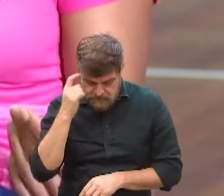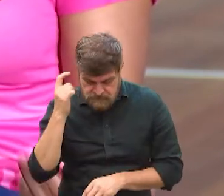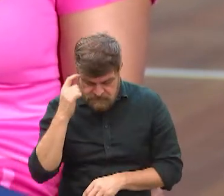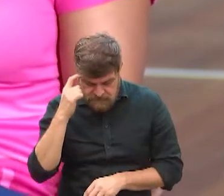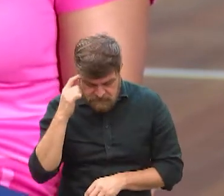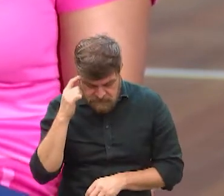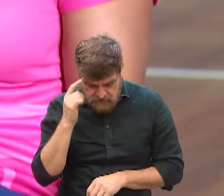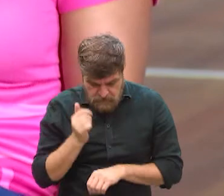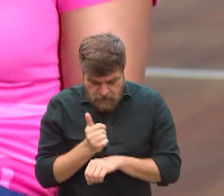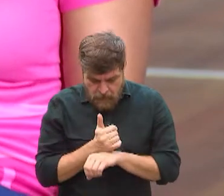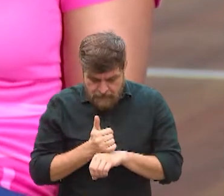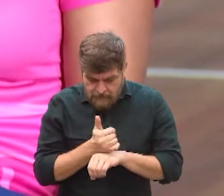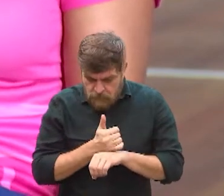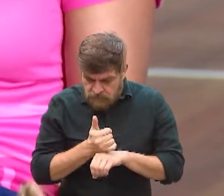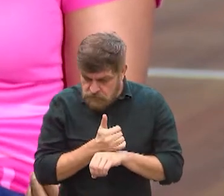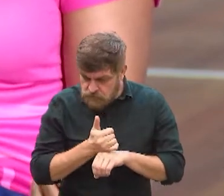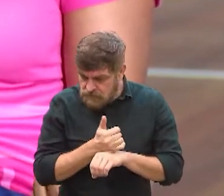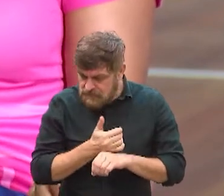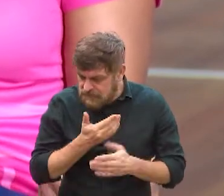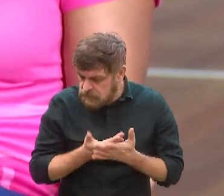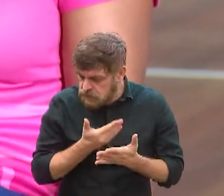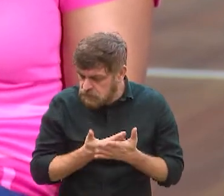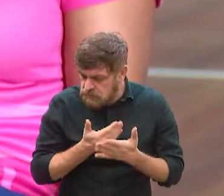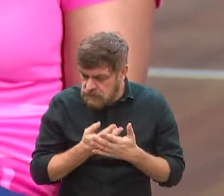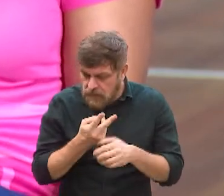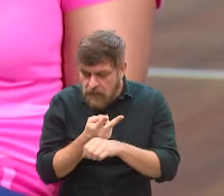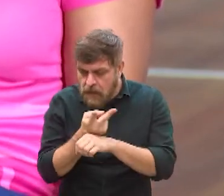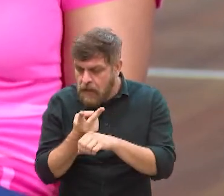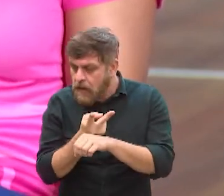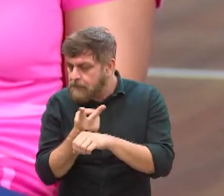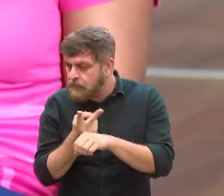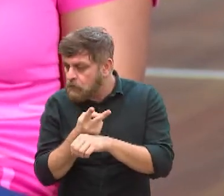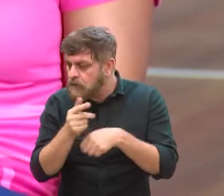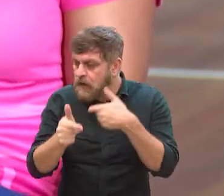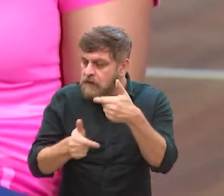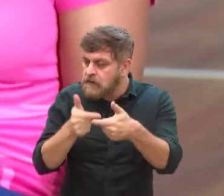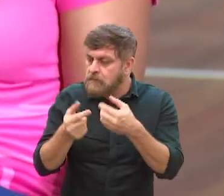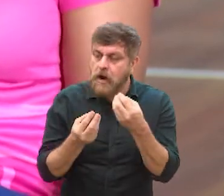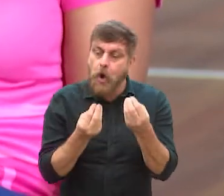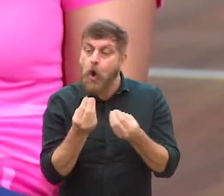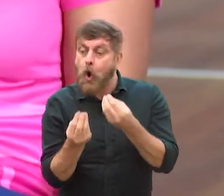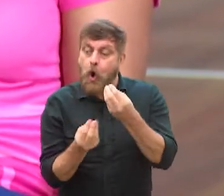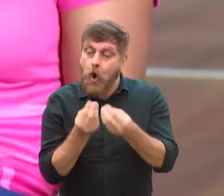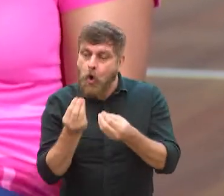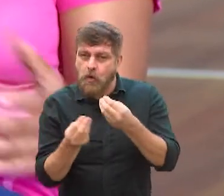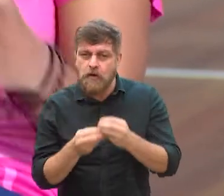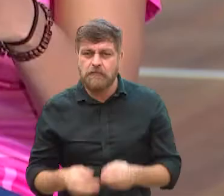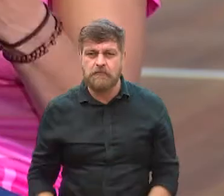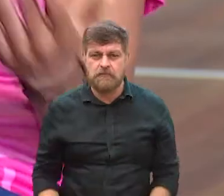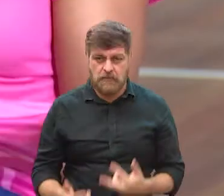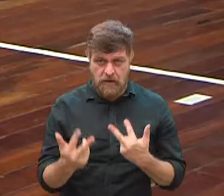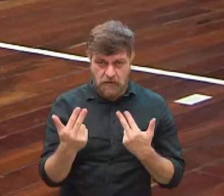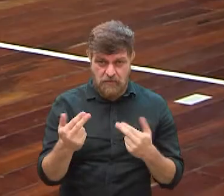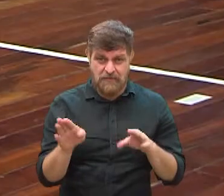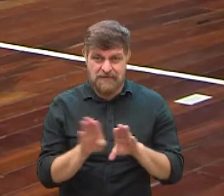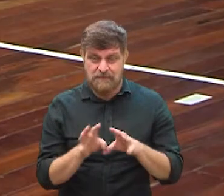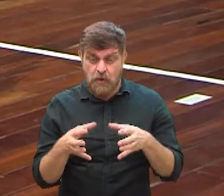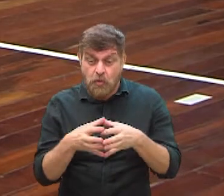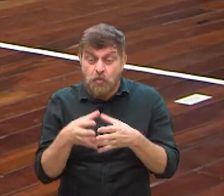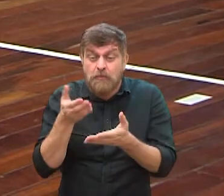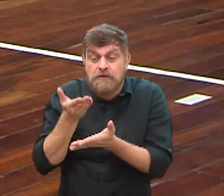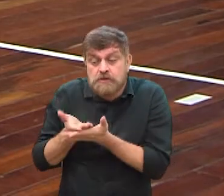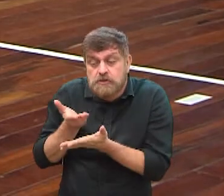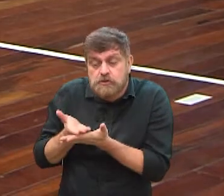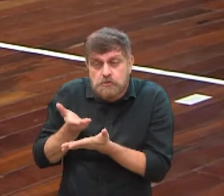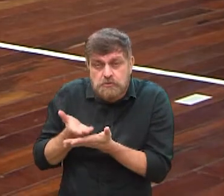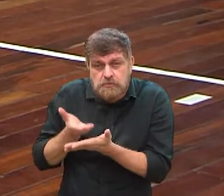se especializar mais, procurar trabalho, como é trabalhado, né, igual agora teve esse grupo de estudo